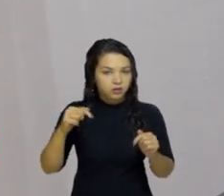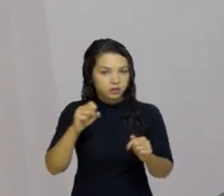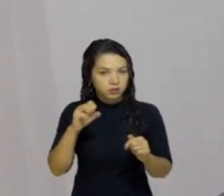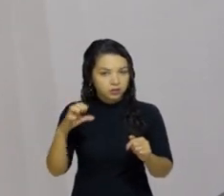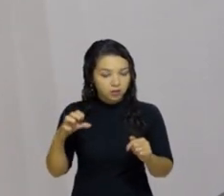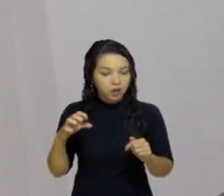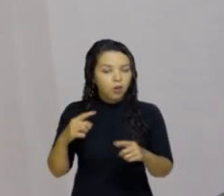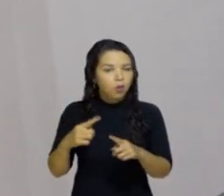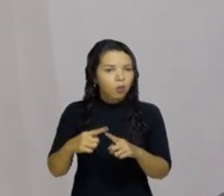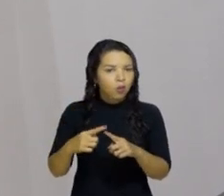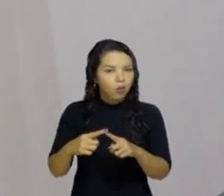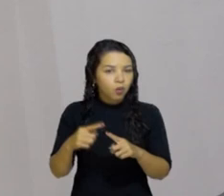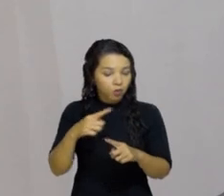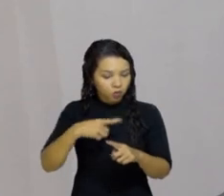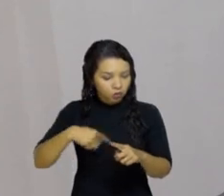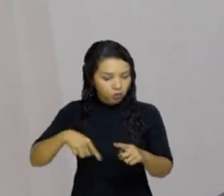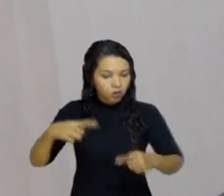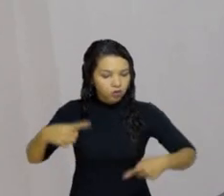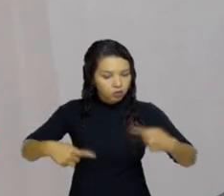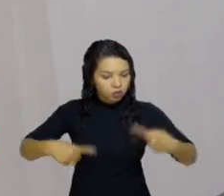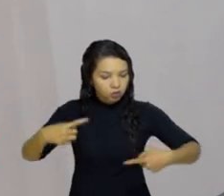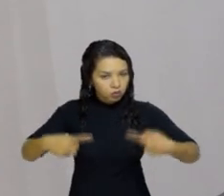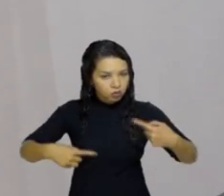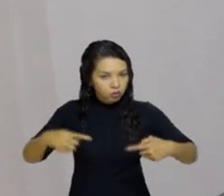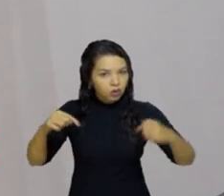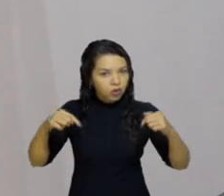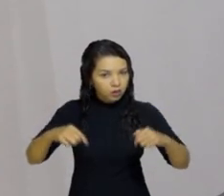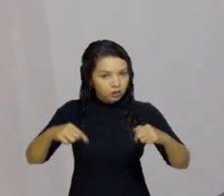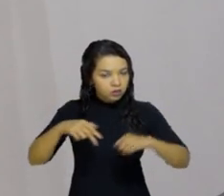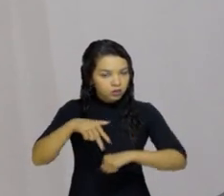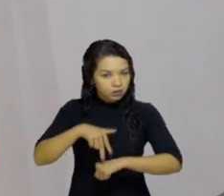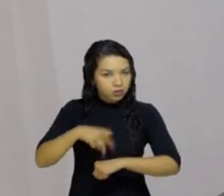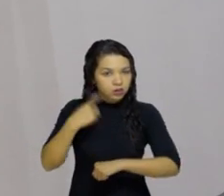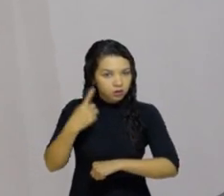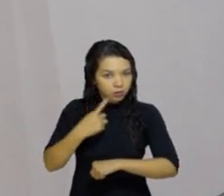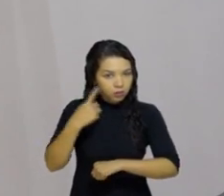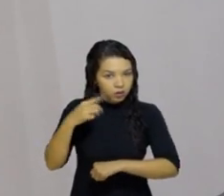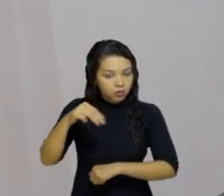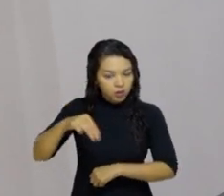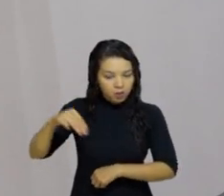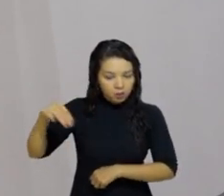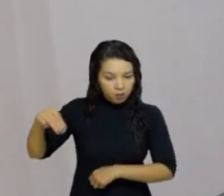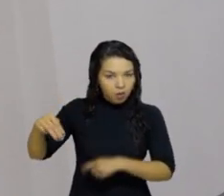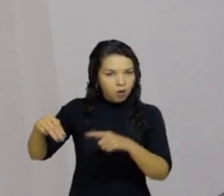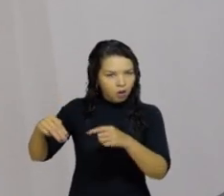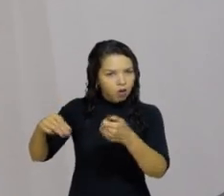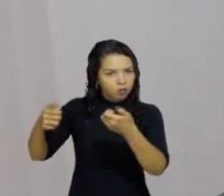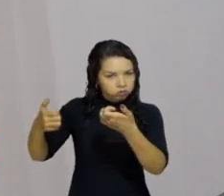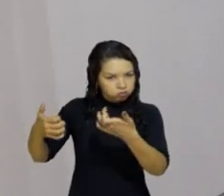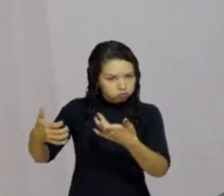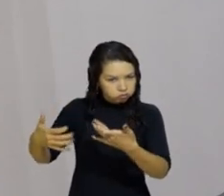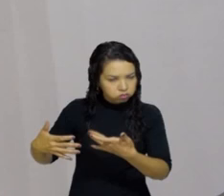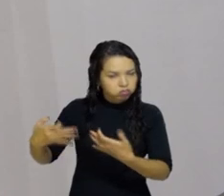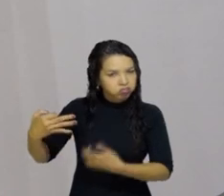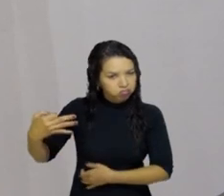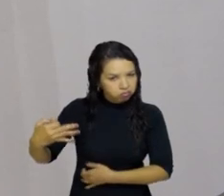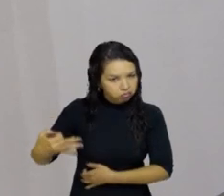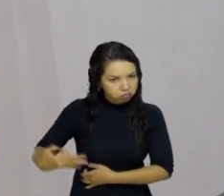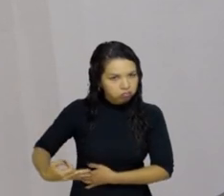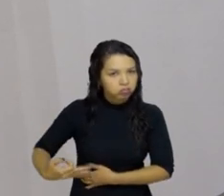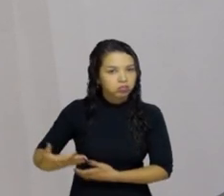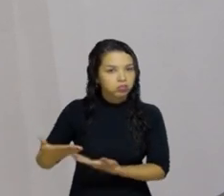discutindo aqui, trazendo a essa tribuna, como falou agora o deputado Mário Mota, com muita propriedade sobre essa